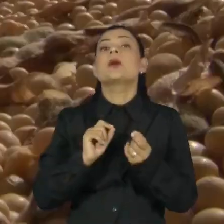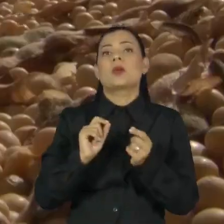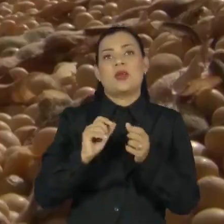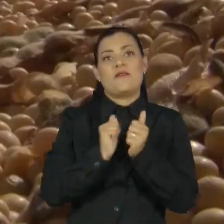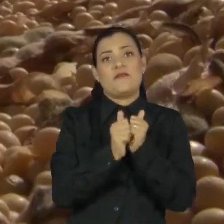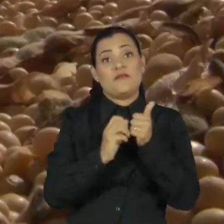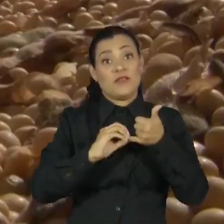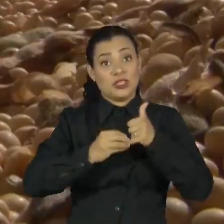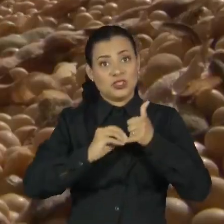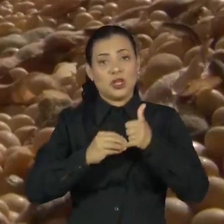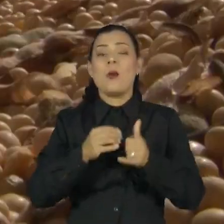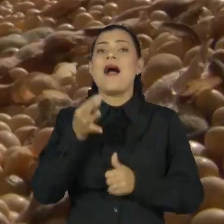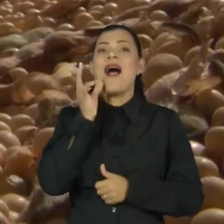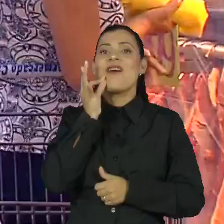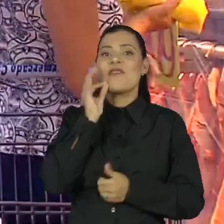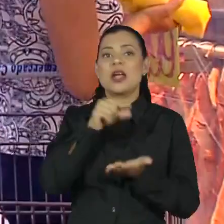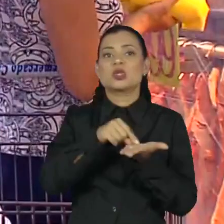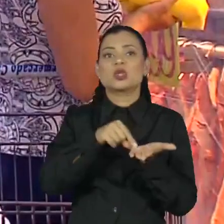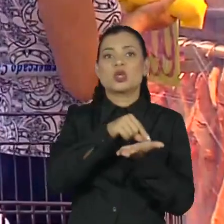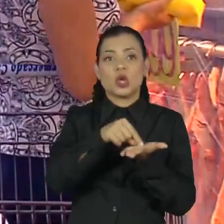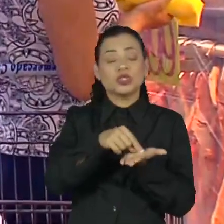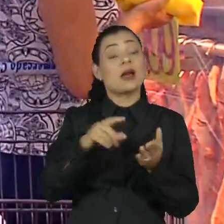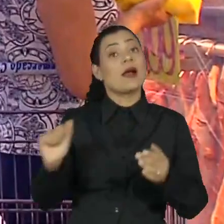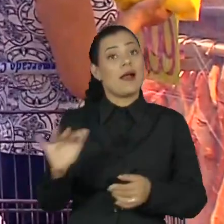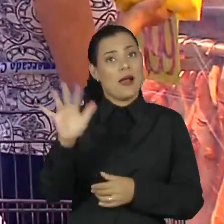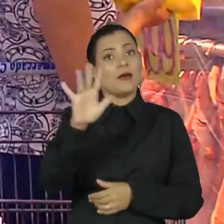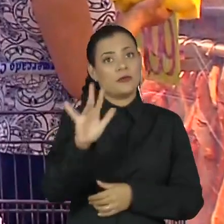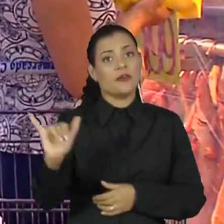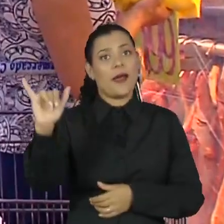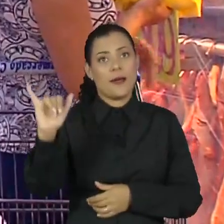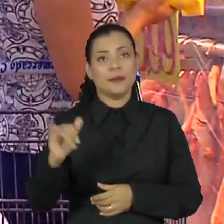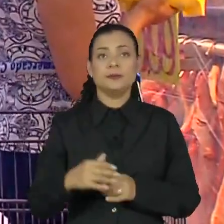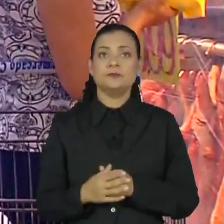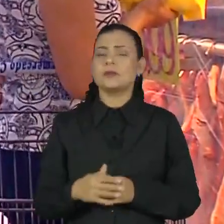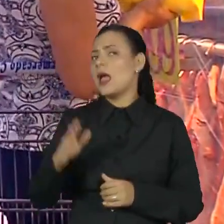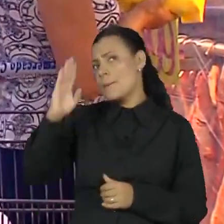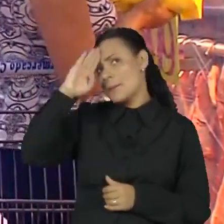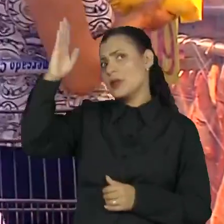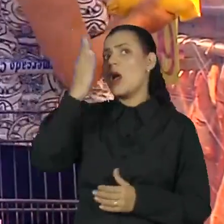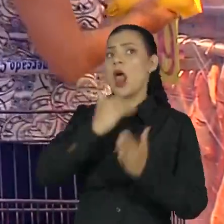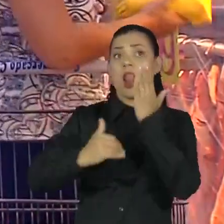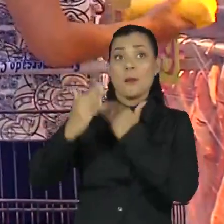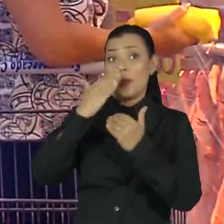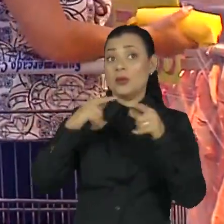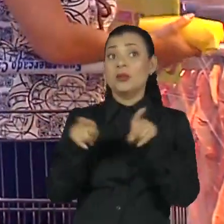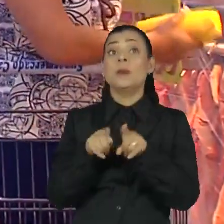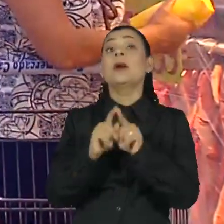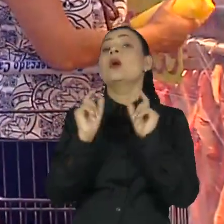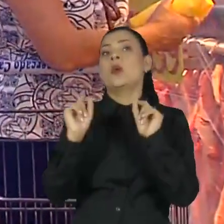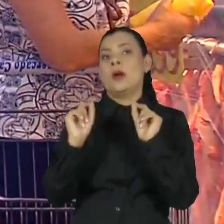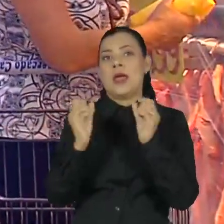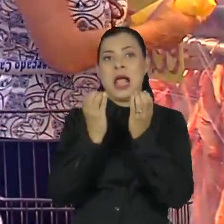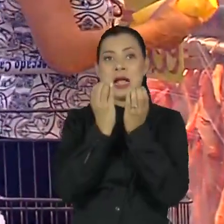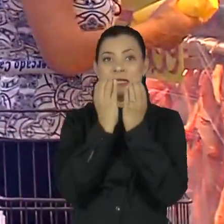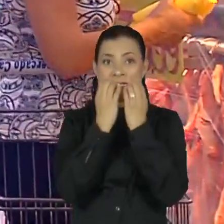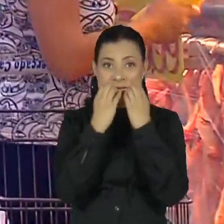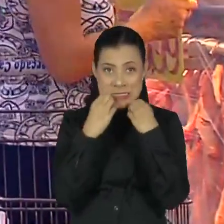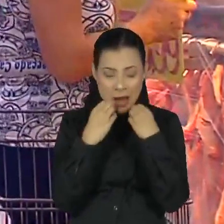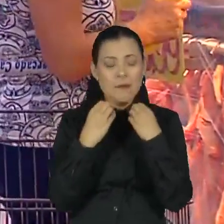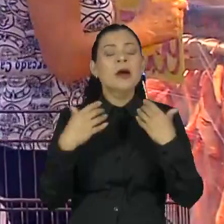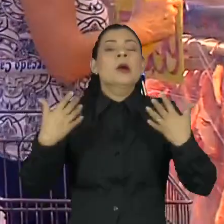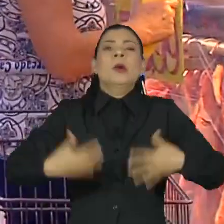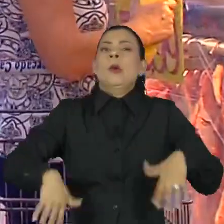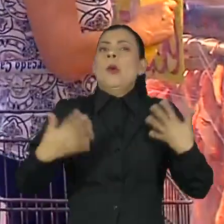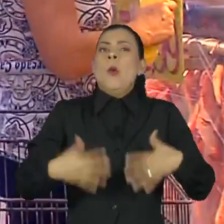e soja devem ficar mais caros. Um dos alimentos que mais deve sofrer no campo neste ano é o milho. Além